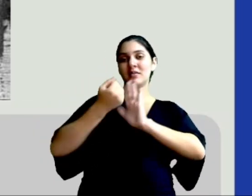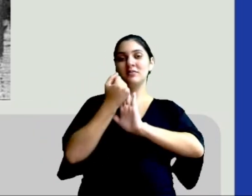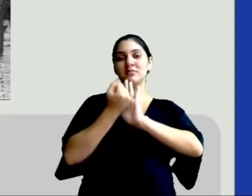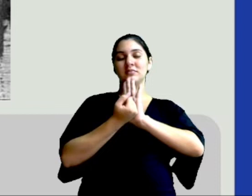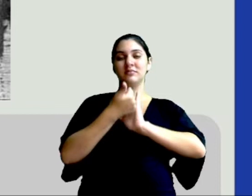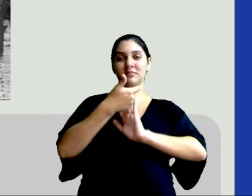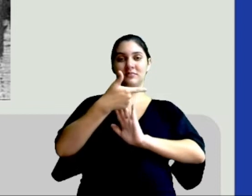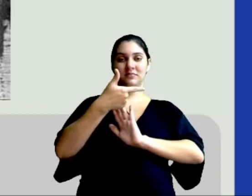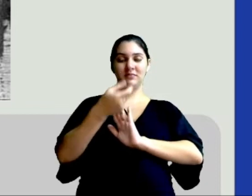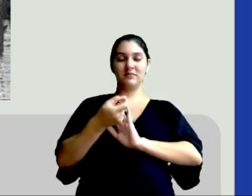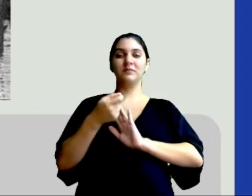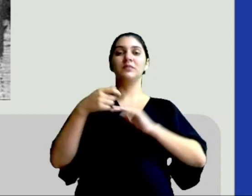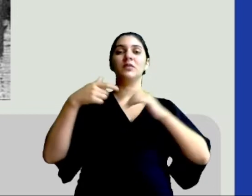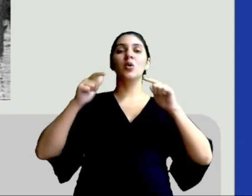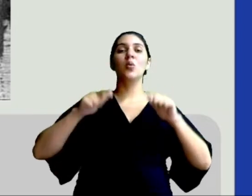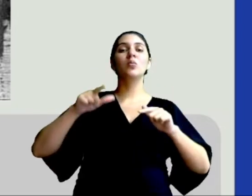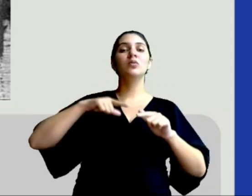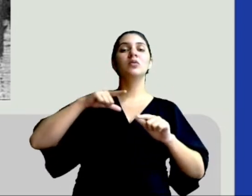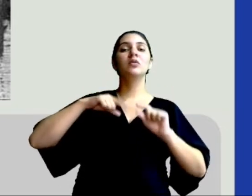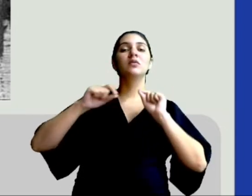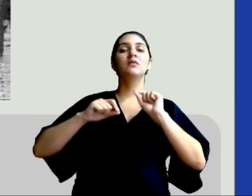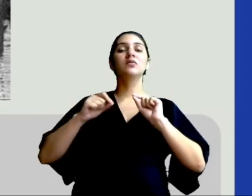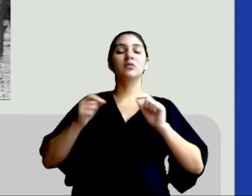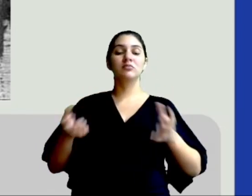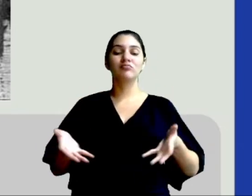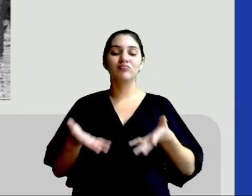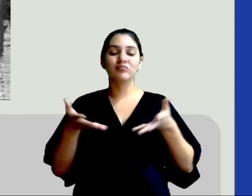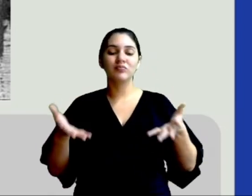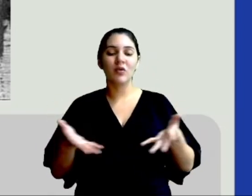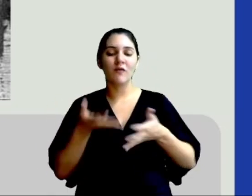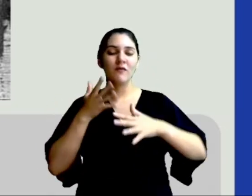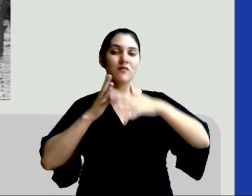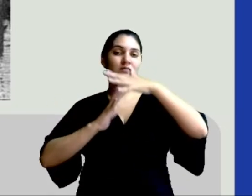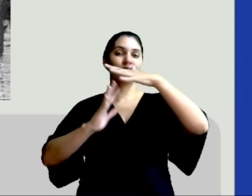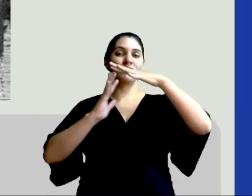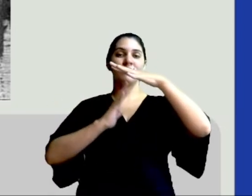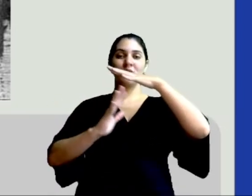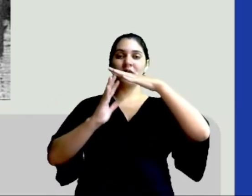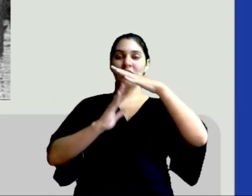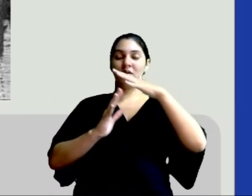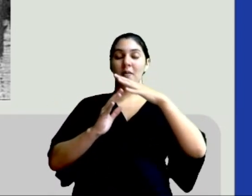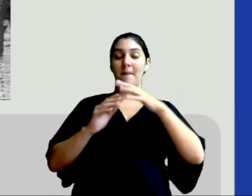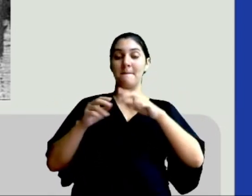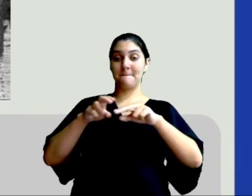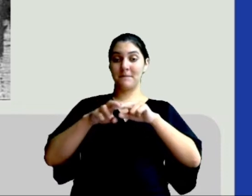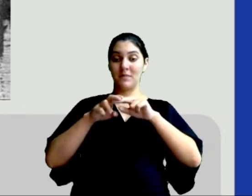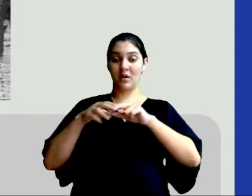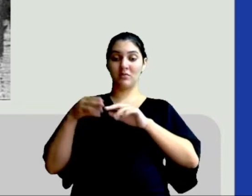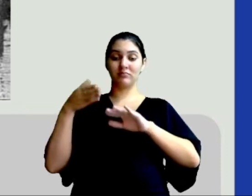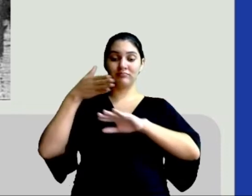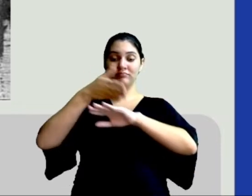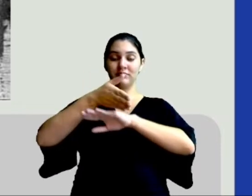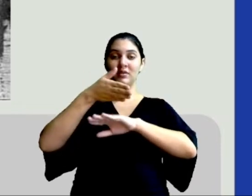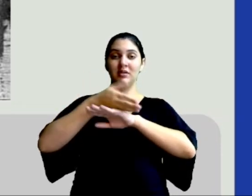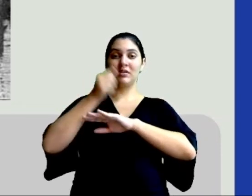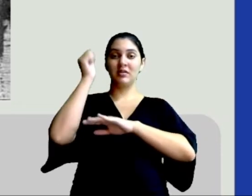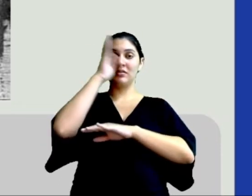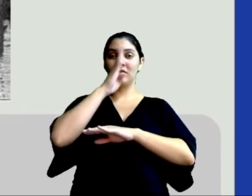XX, onde se teve esse fluxo migratório para o Brasil,